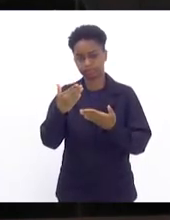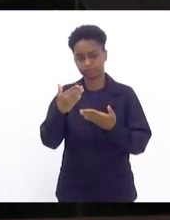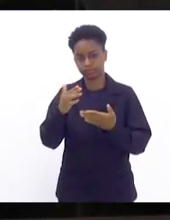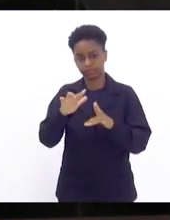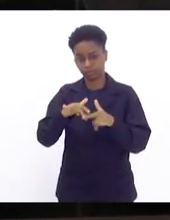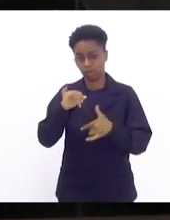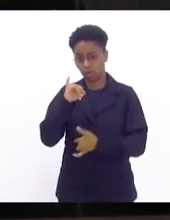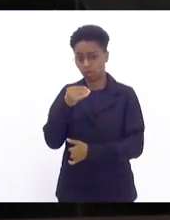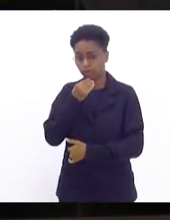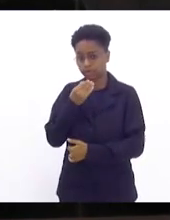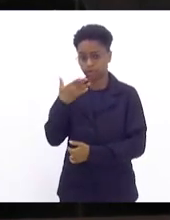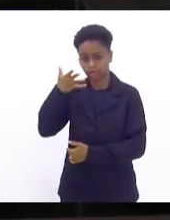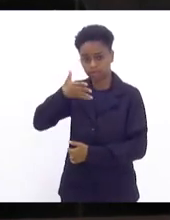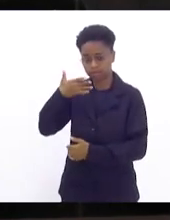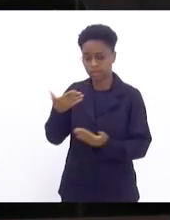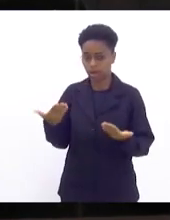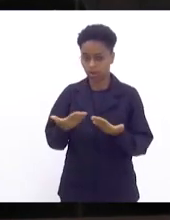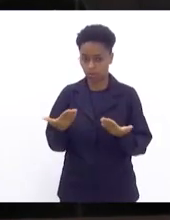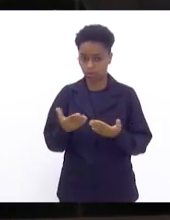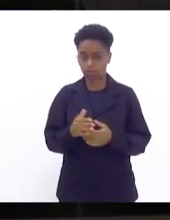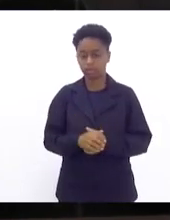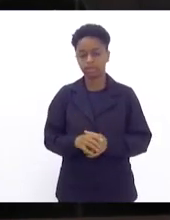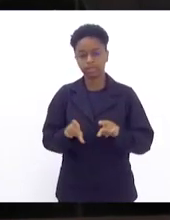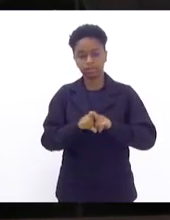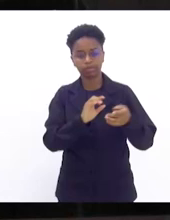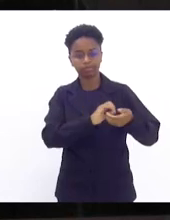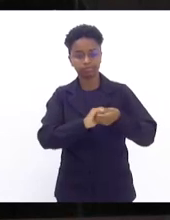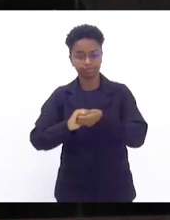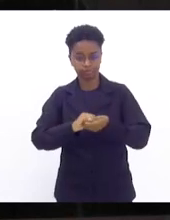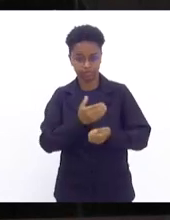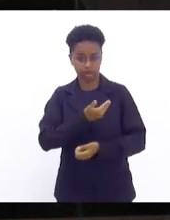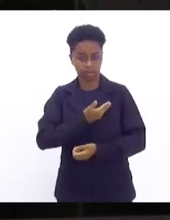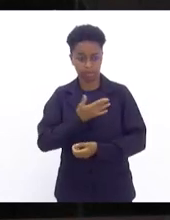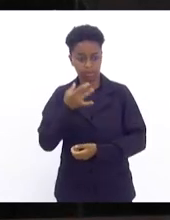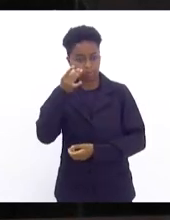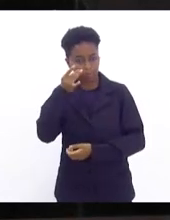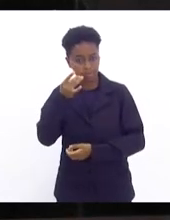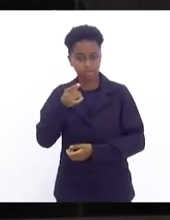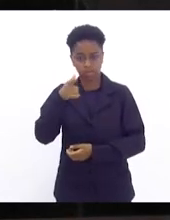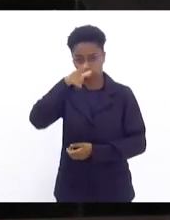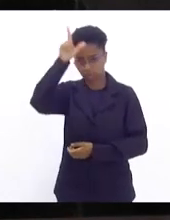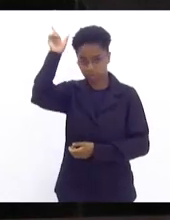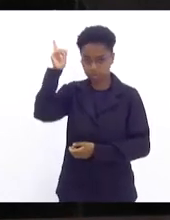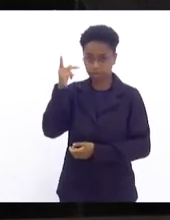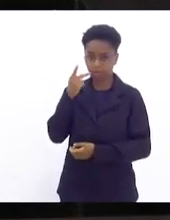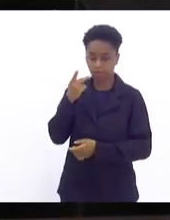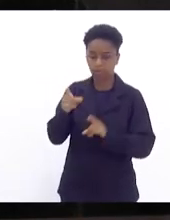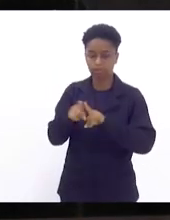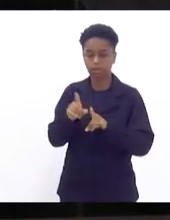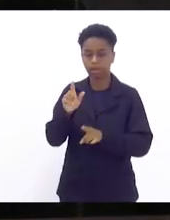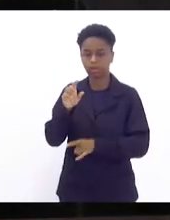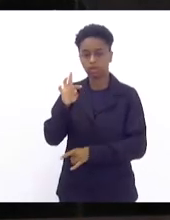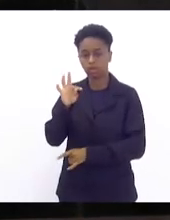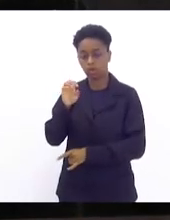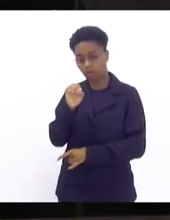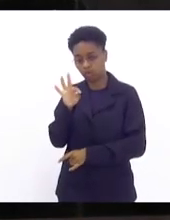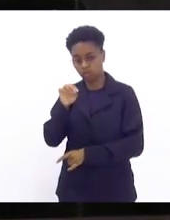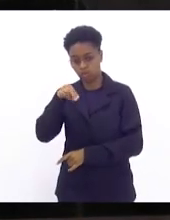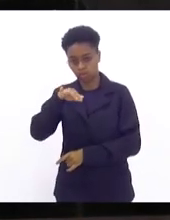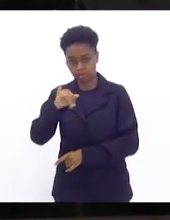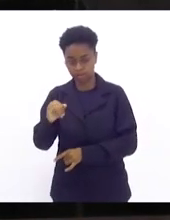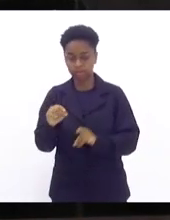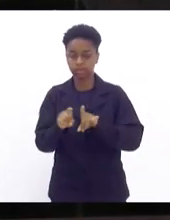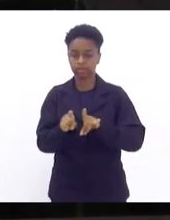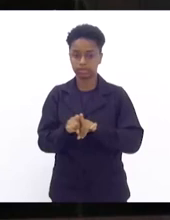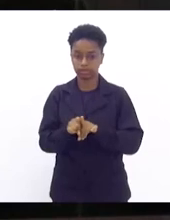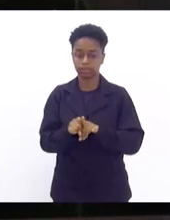pela oportunidade de estar aqui falando nessa tribuna, saudar os colegas que aqui estão presentes, deputado Luiz Paulo, deputado Antônio de Paula Pai, e vamos